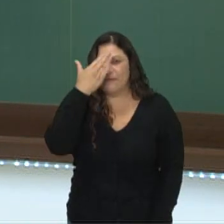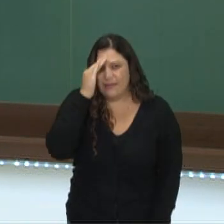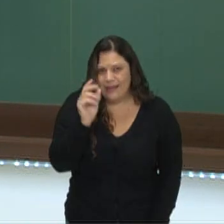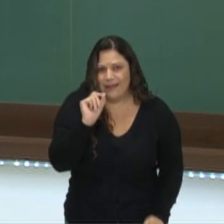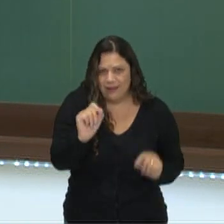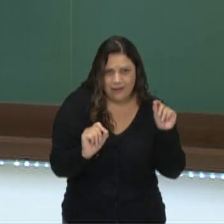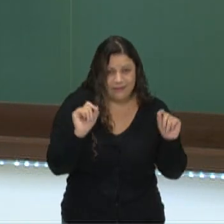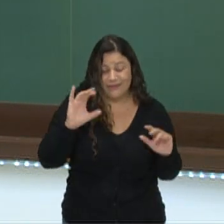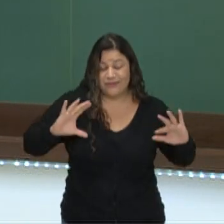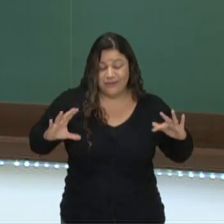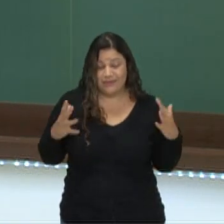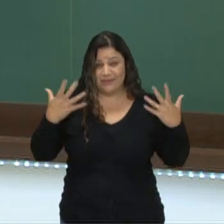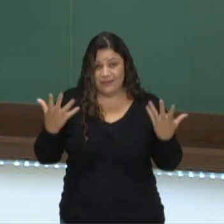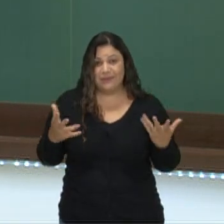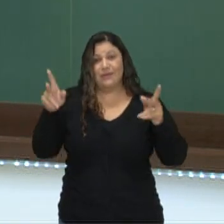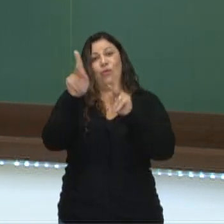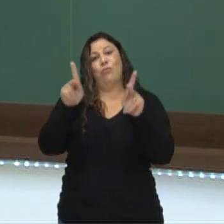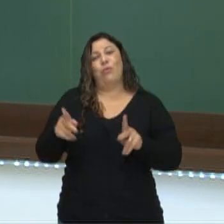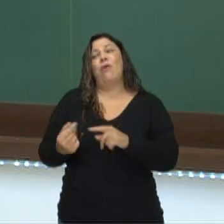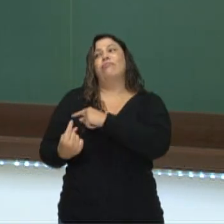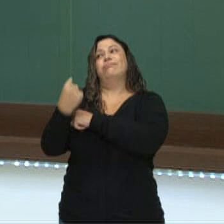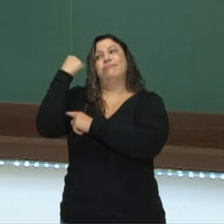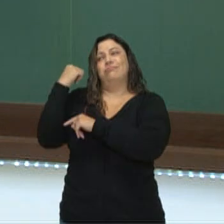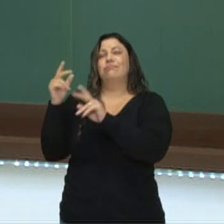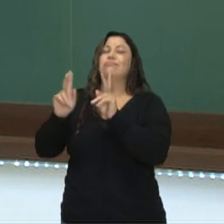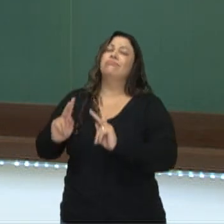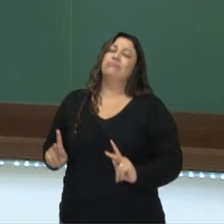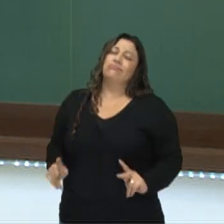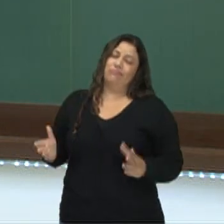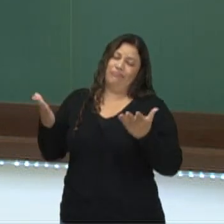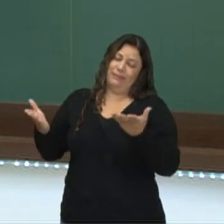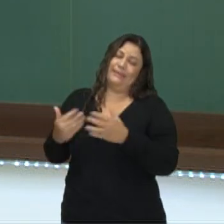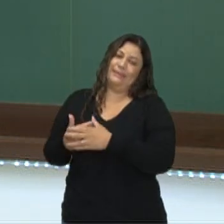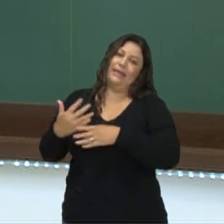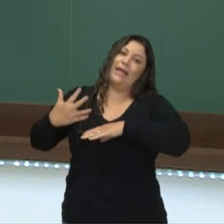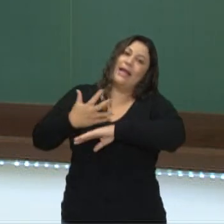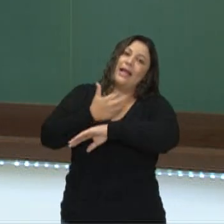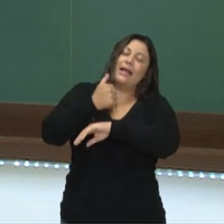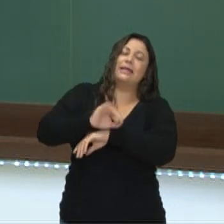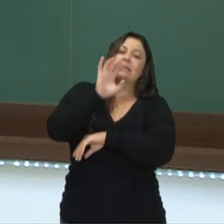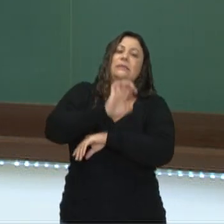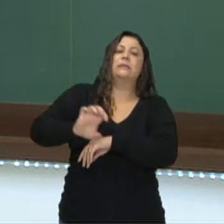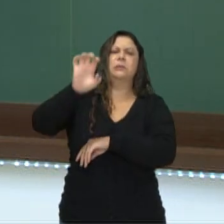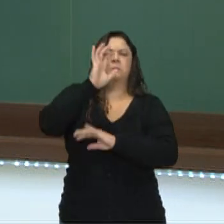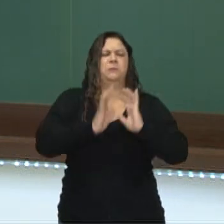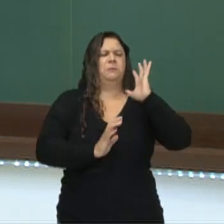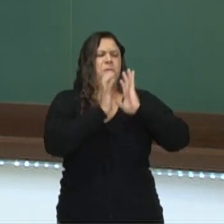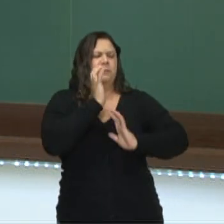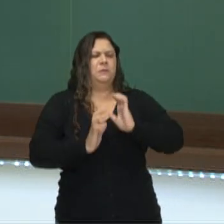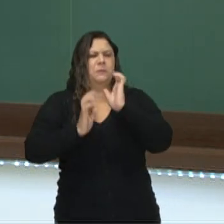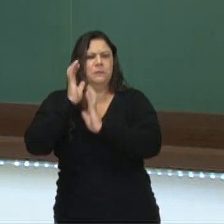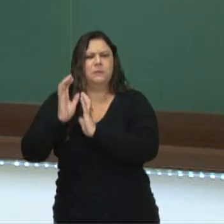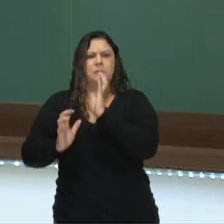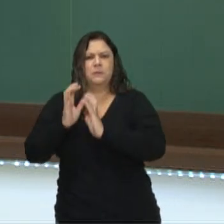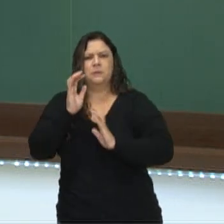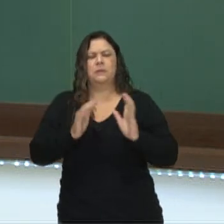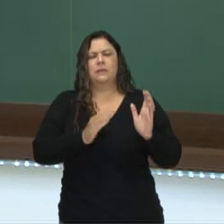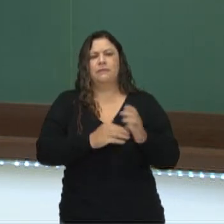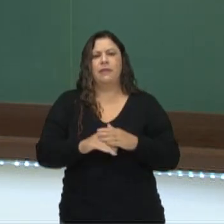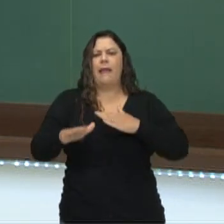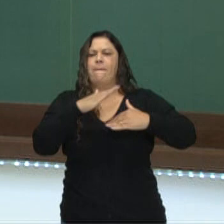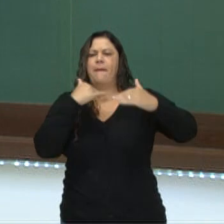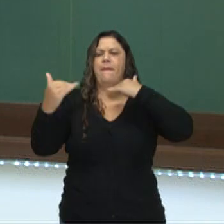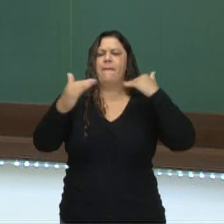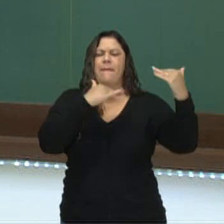o povo que antes vivia em paz, entraram os europeus, causaram uma discórdia entre todos eles, e iniciou um genocídio, morte